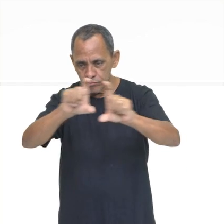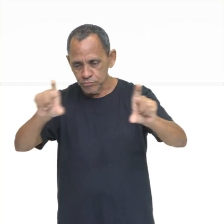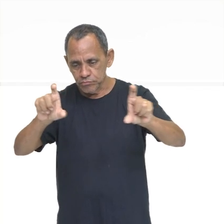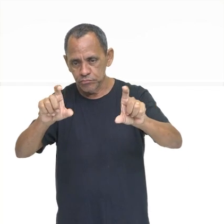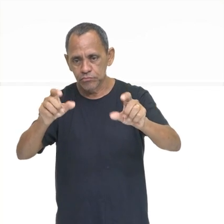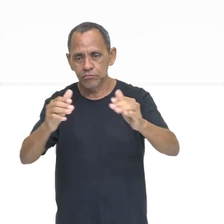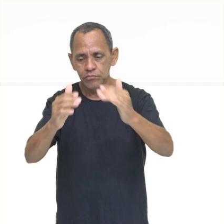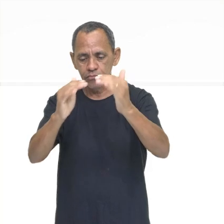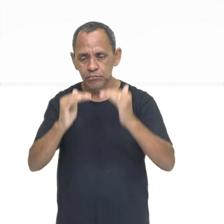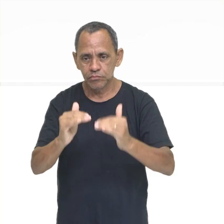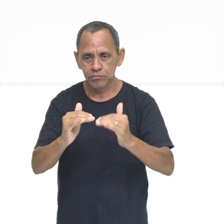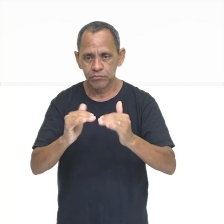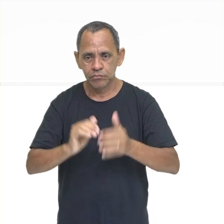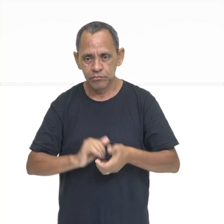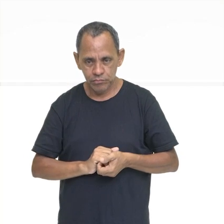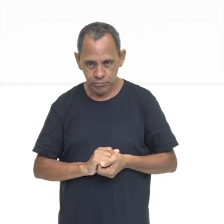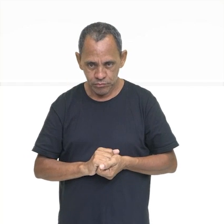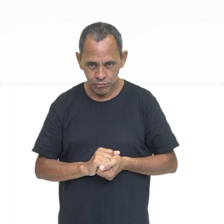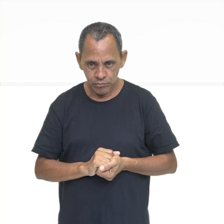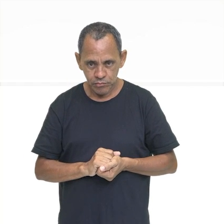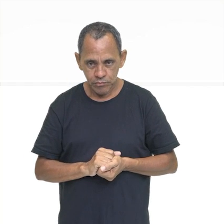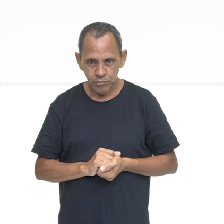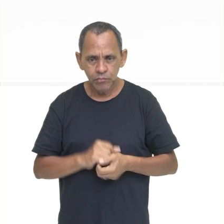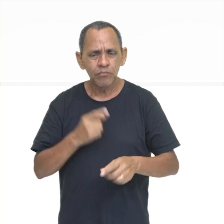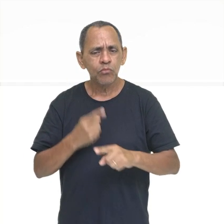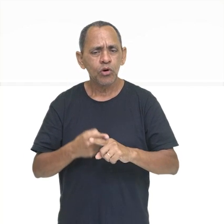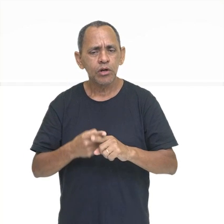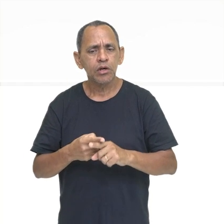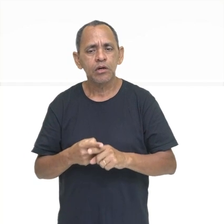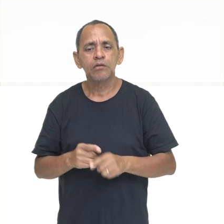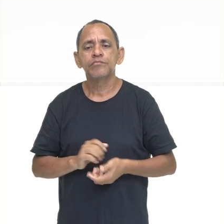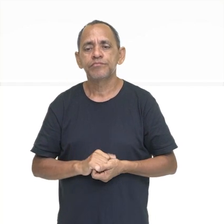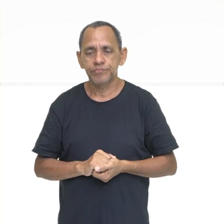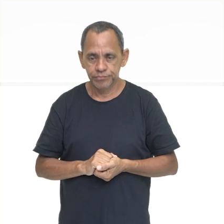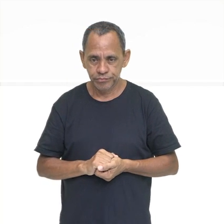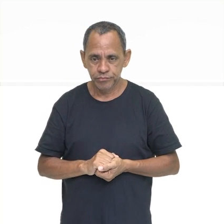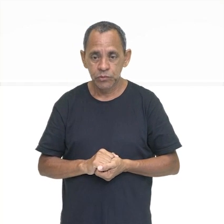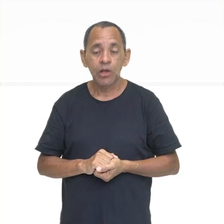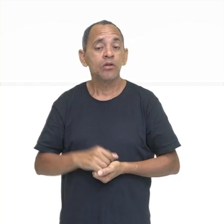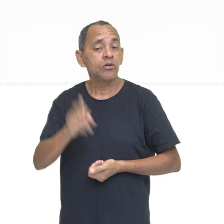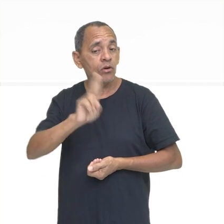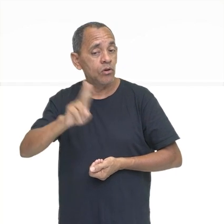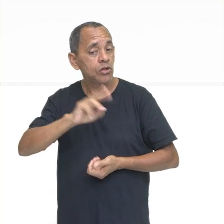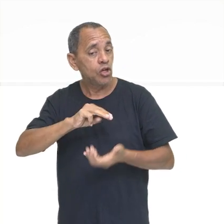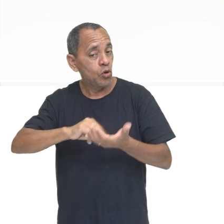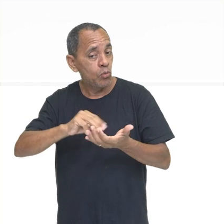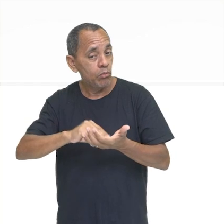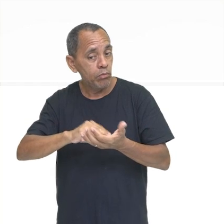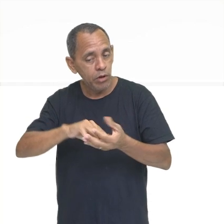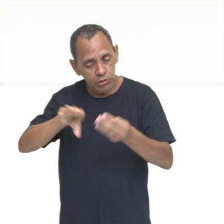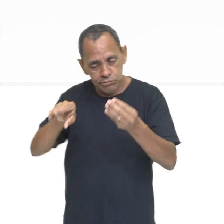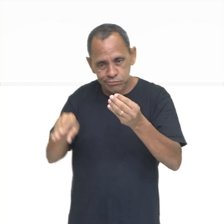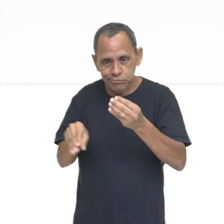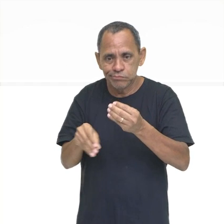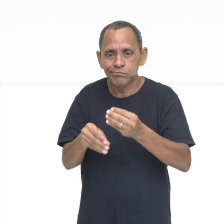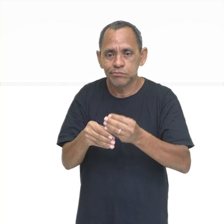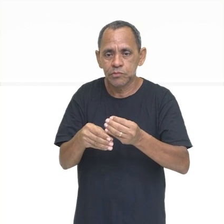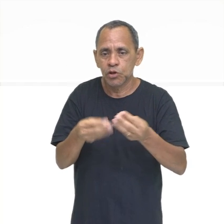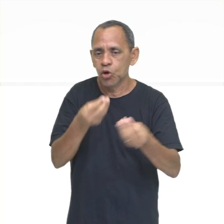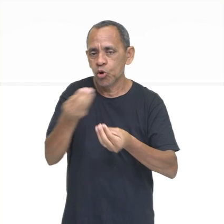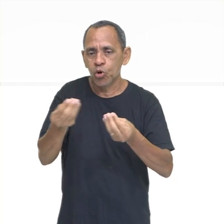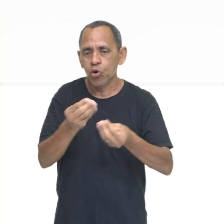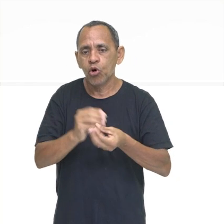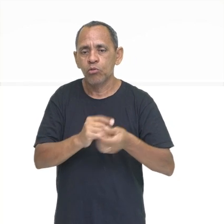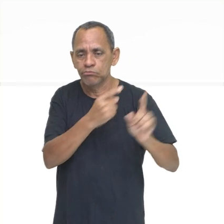3ao porque eu tô utilizando o método da adição e se é o método da adição aí a gente em algum momento